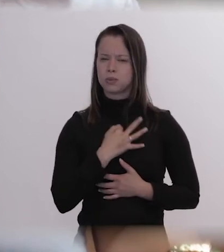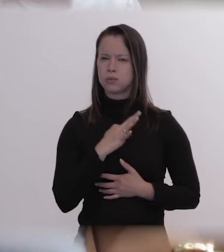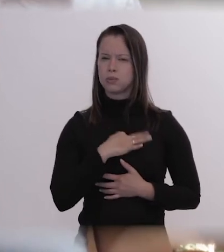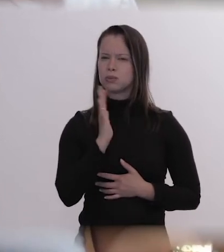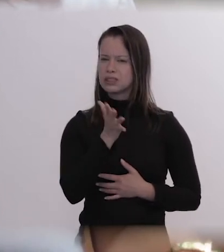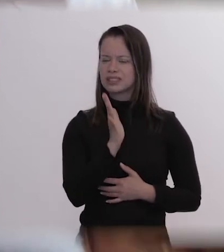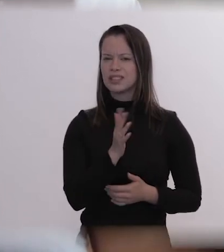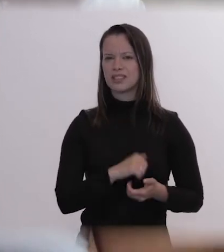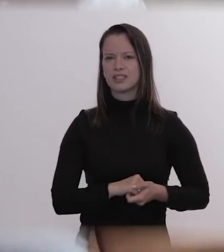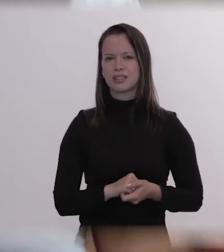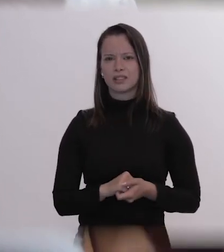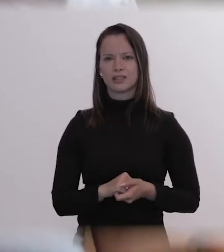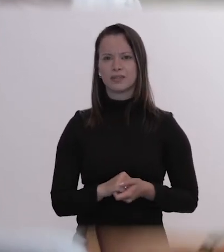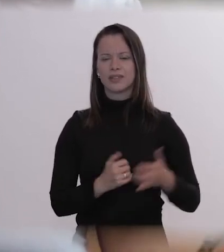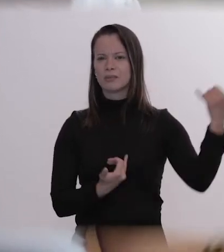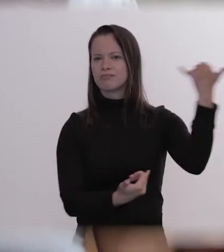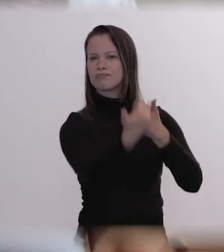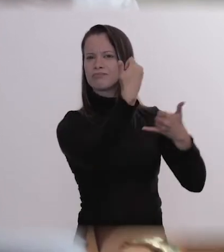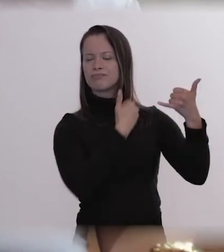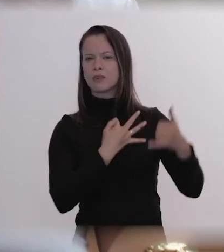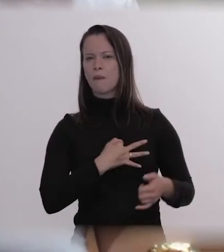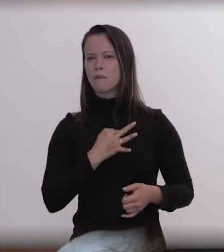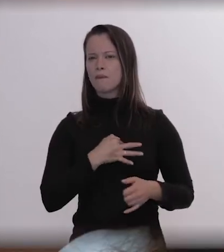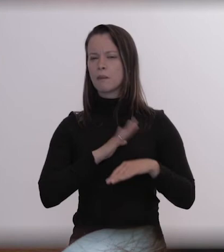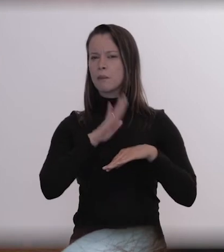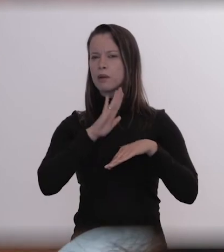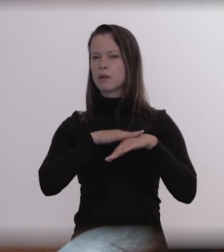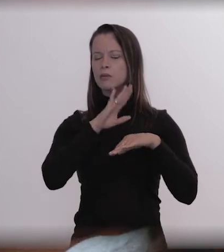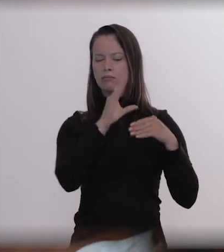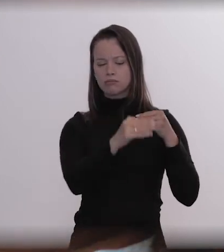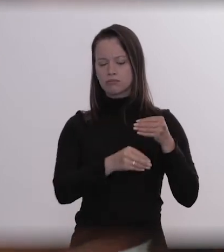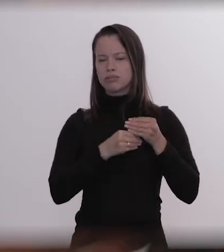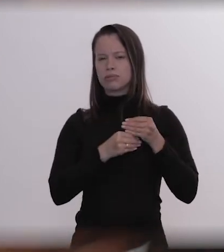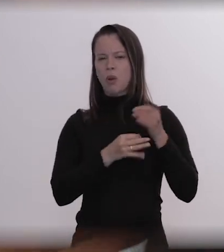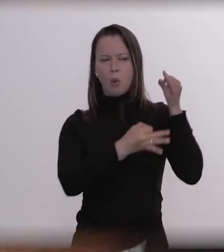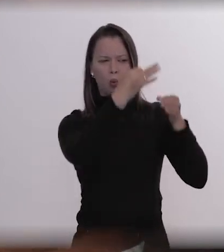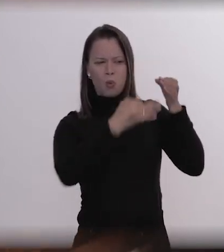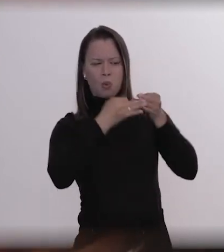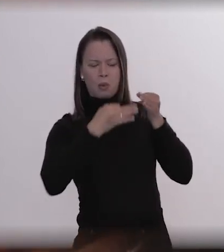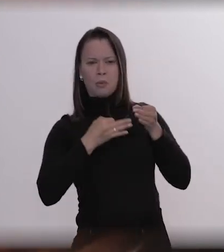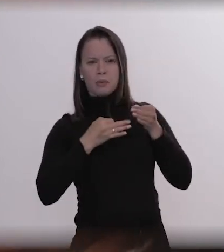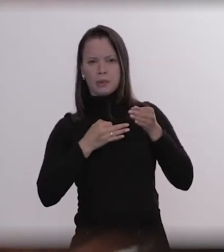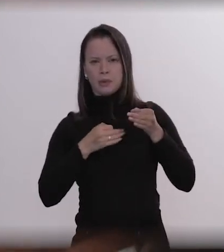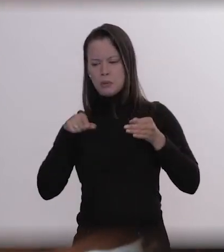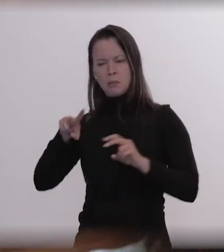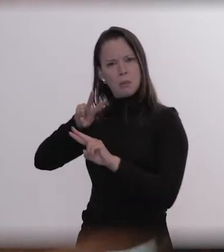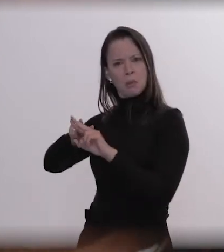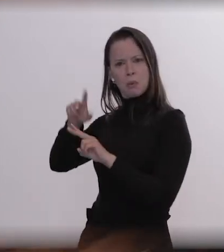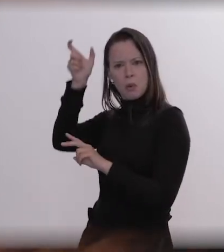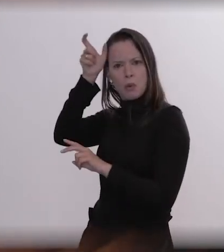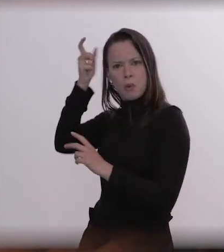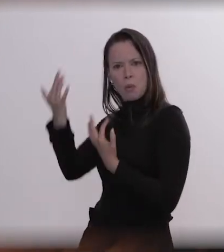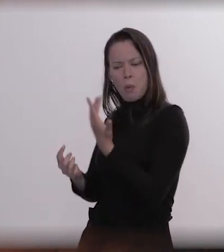tô ferida, é um ferimento a mais, né? Porque é um julgamento de condenação. Já